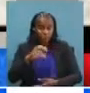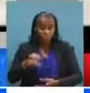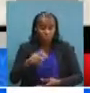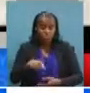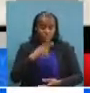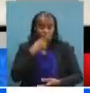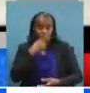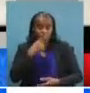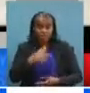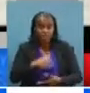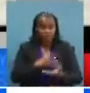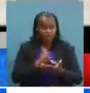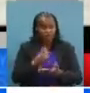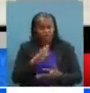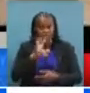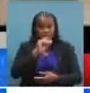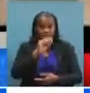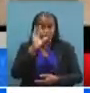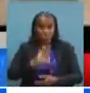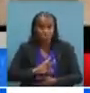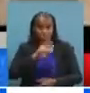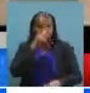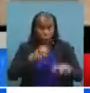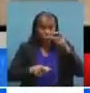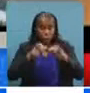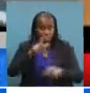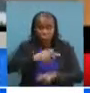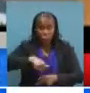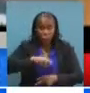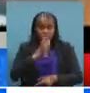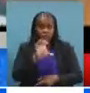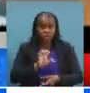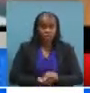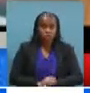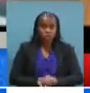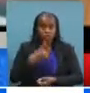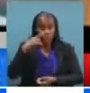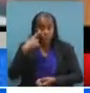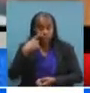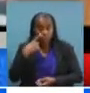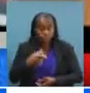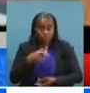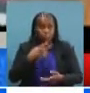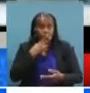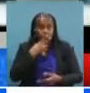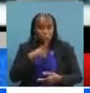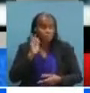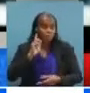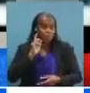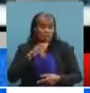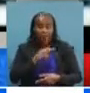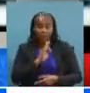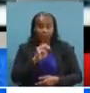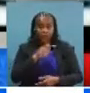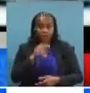que têm uma prevalência de cerca de 10% da população do nosso país reconhecidamente o tabaco é um dos importantes fatores de